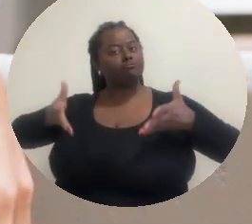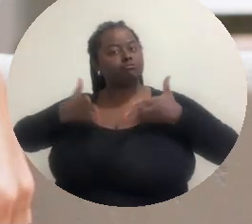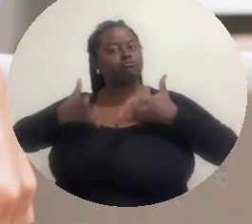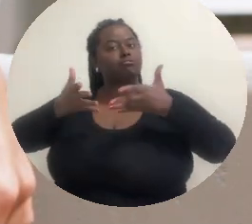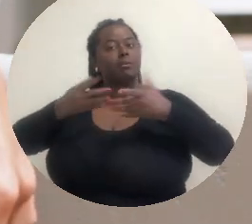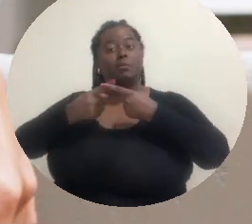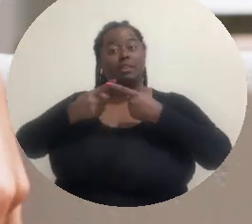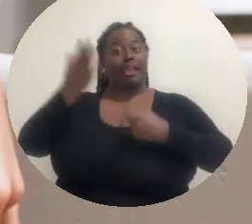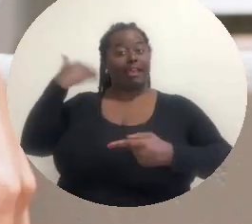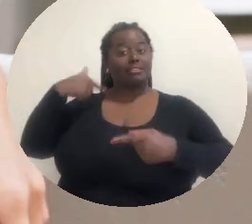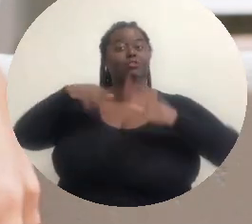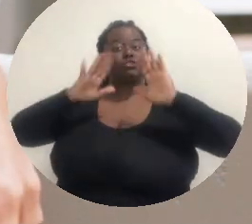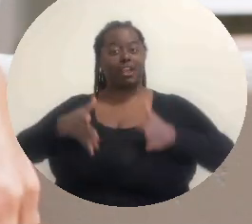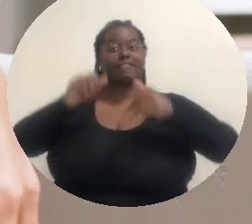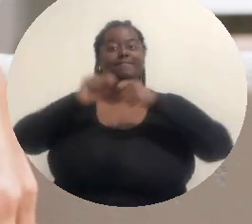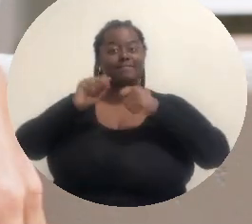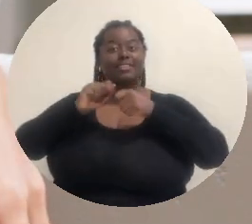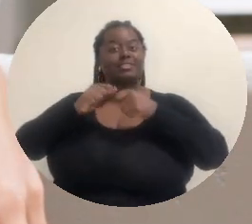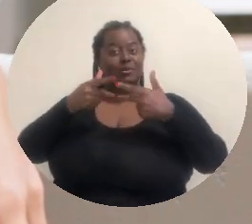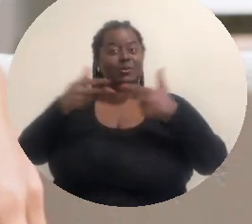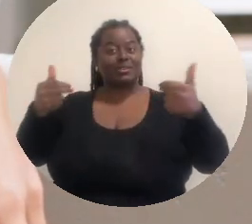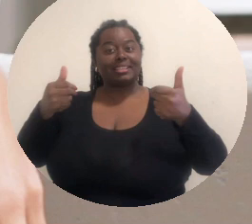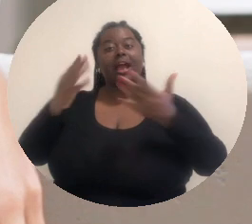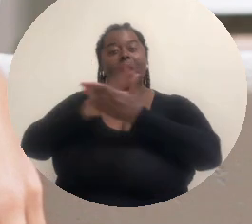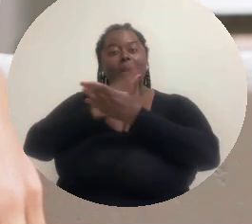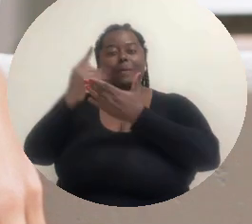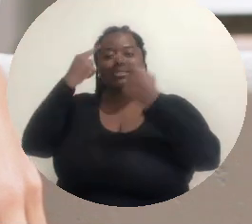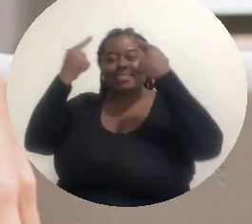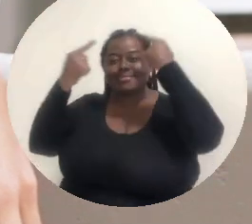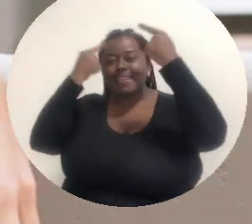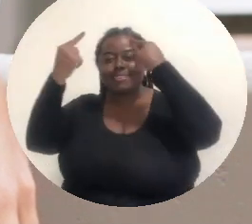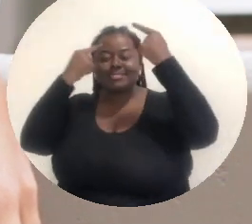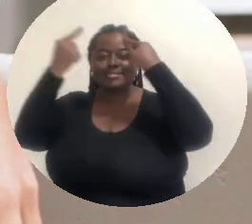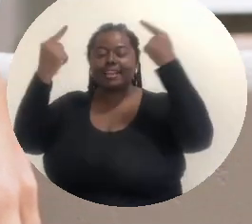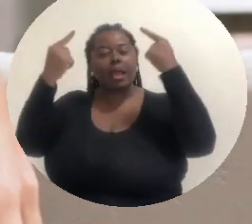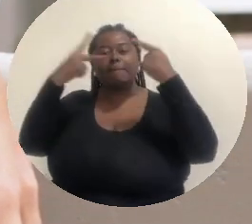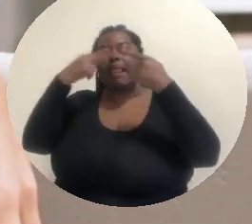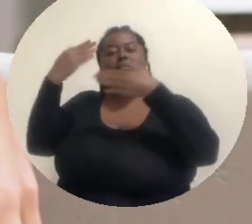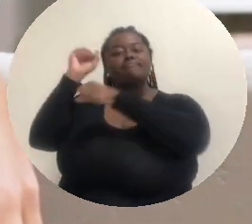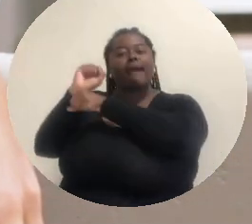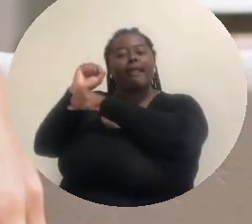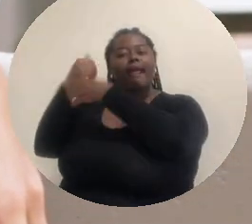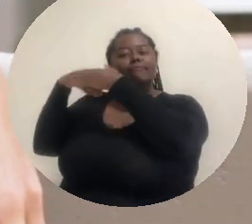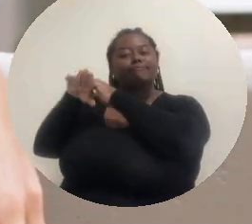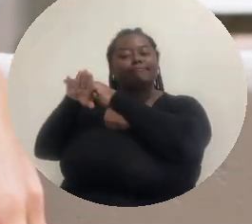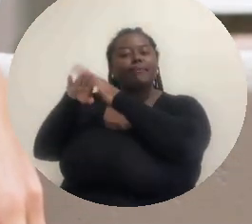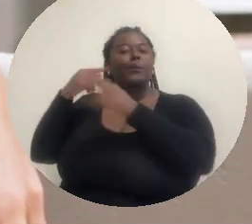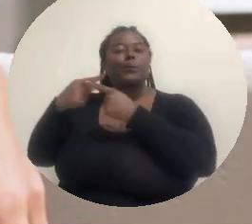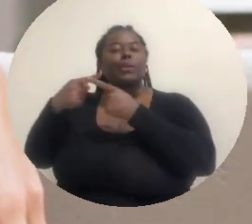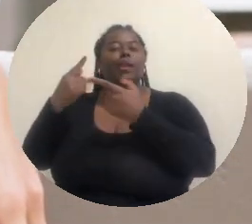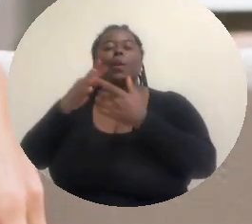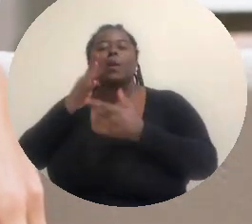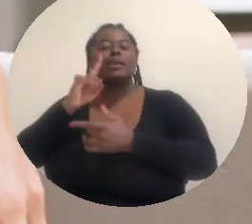tinha feito algumas coisas antes e muitas das minhas ideias elas estavam mais paradas por eu não conhecer tantas pessoas